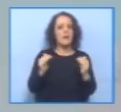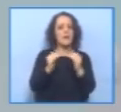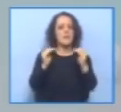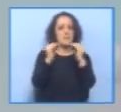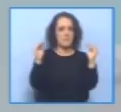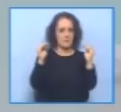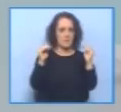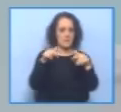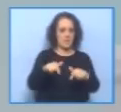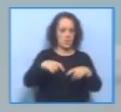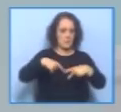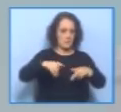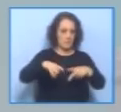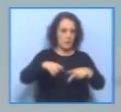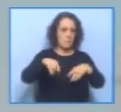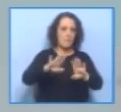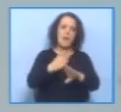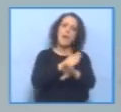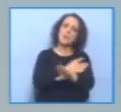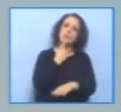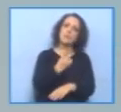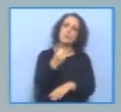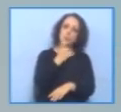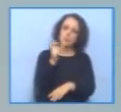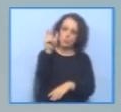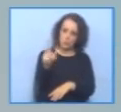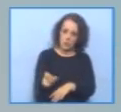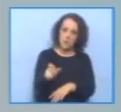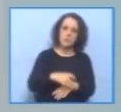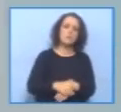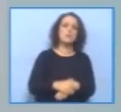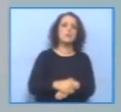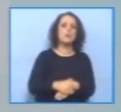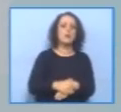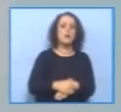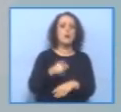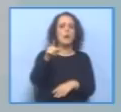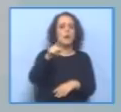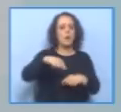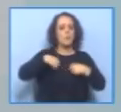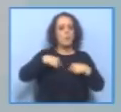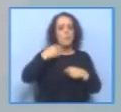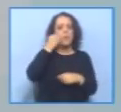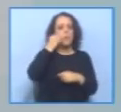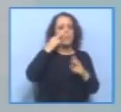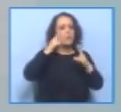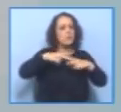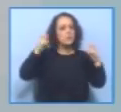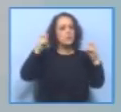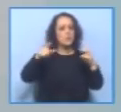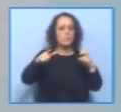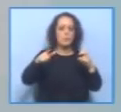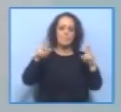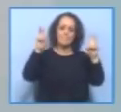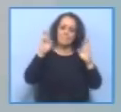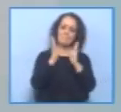descobriu esta proposta de catequese familiar? Sei que investigou o tema e publicou depois também este